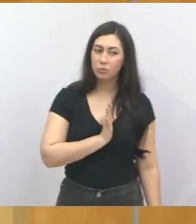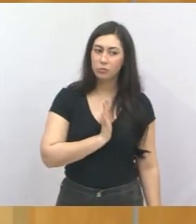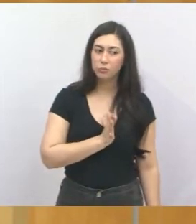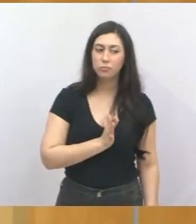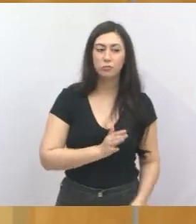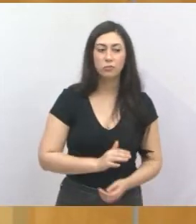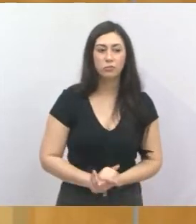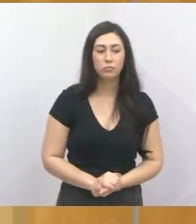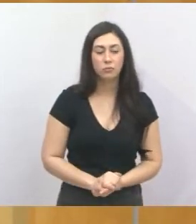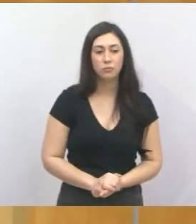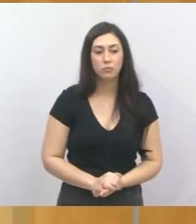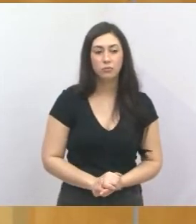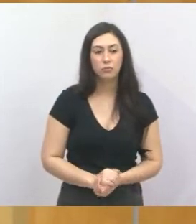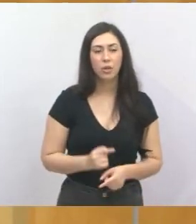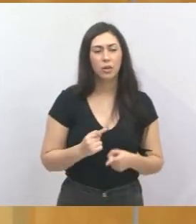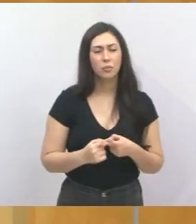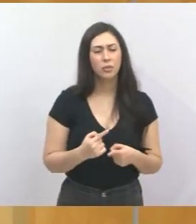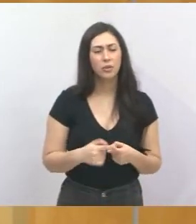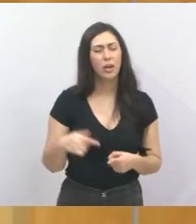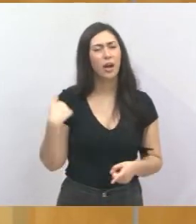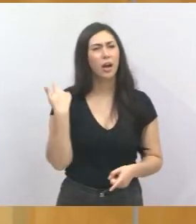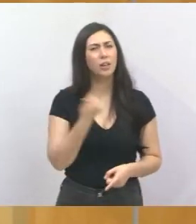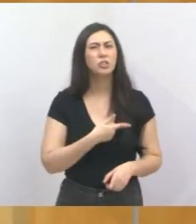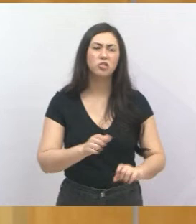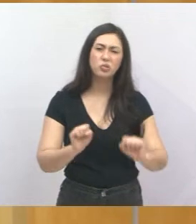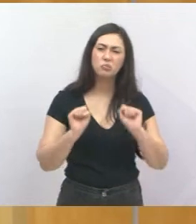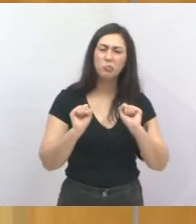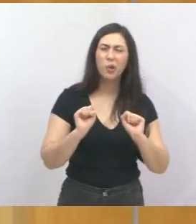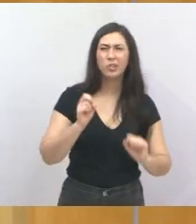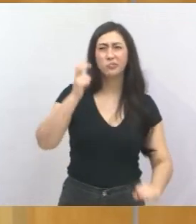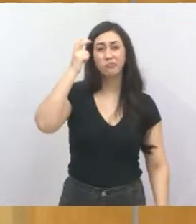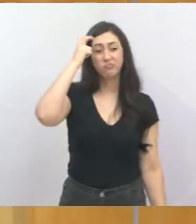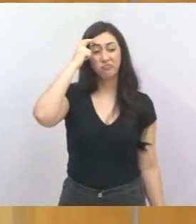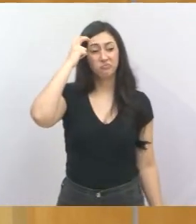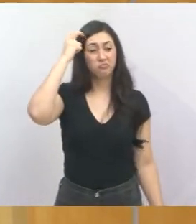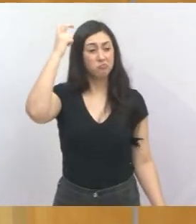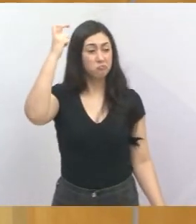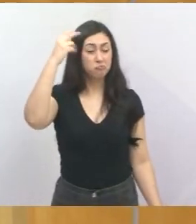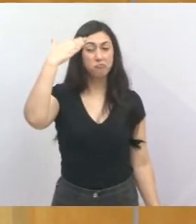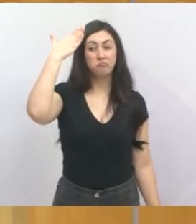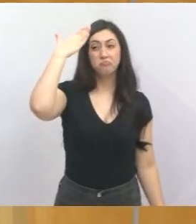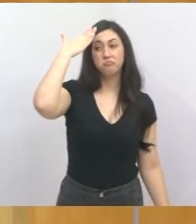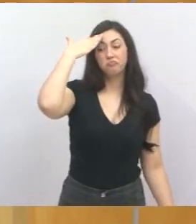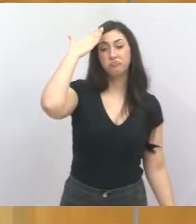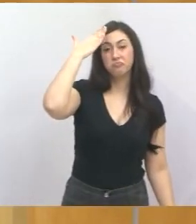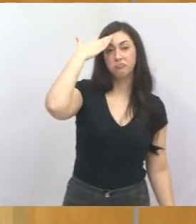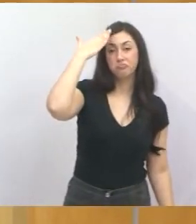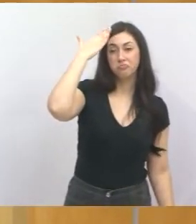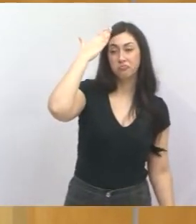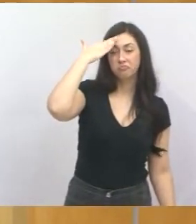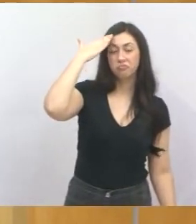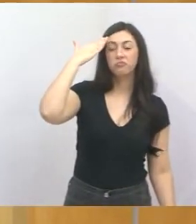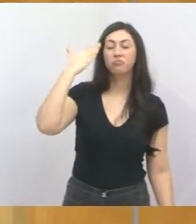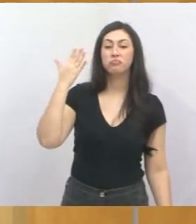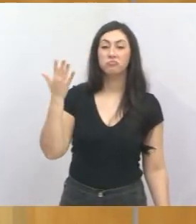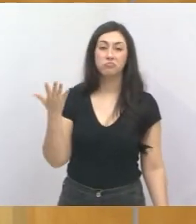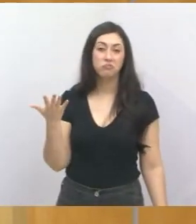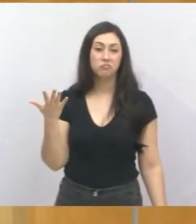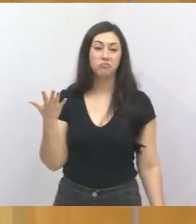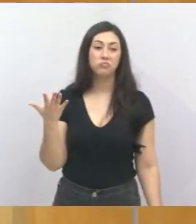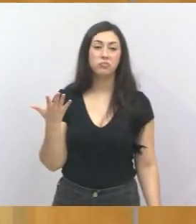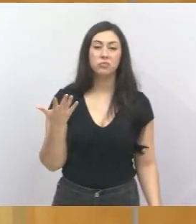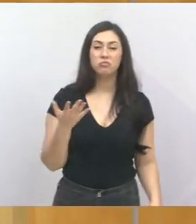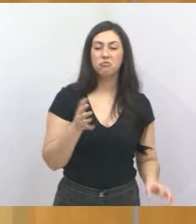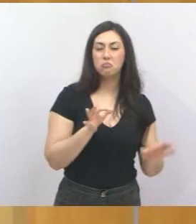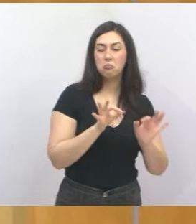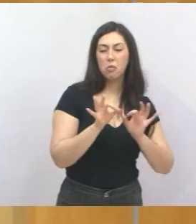Porque a gente pode ter uma inteligência, uma sabedoria muito grande, ter feito